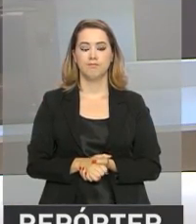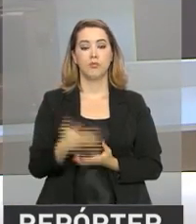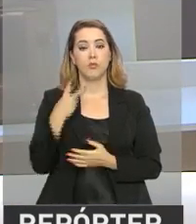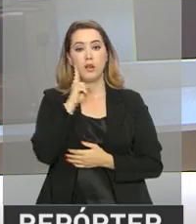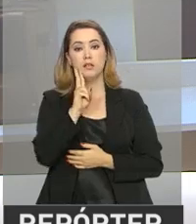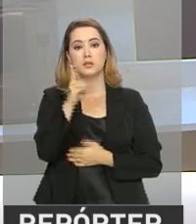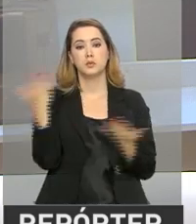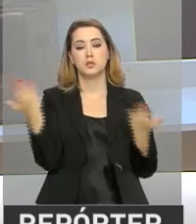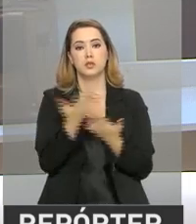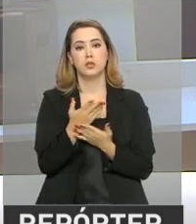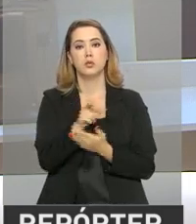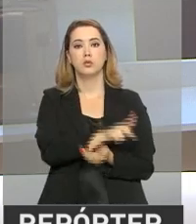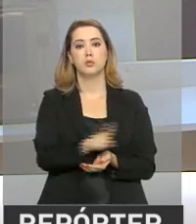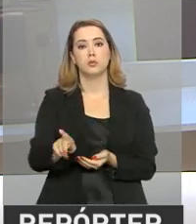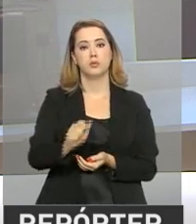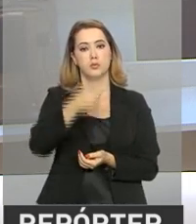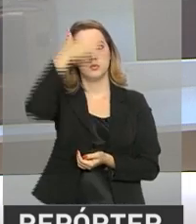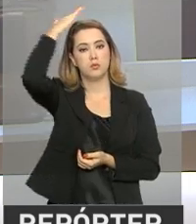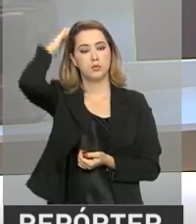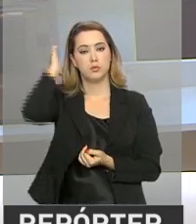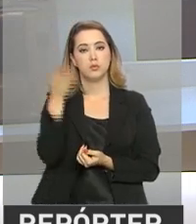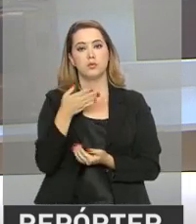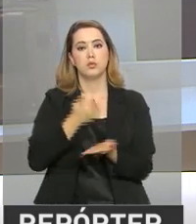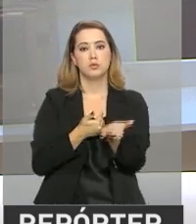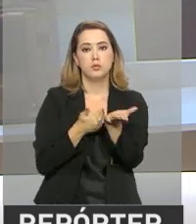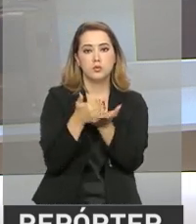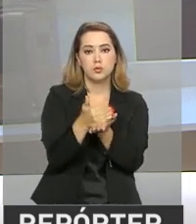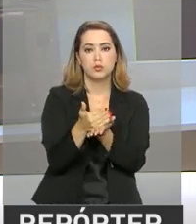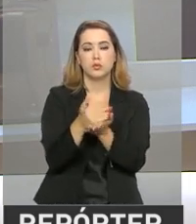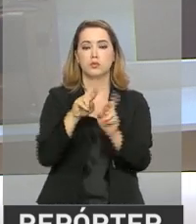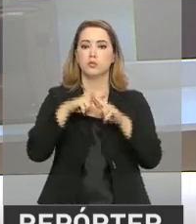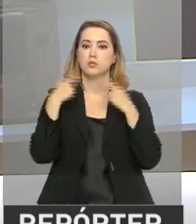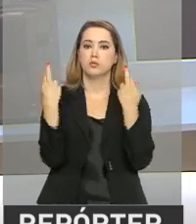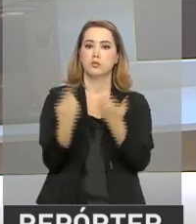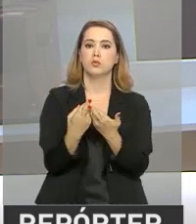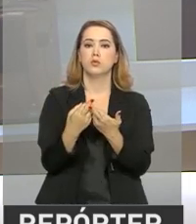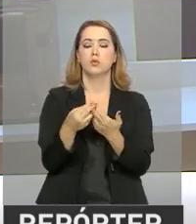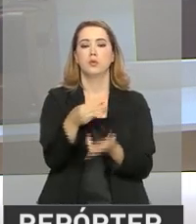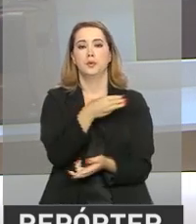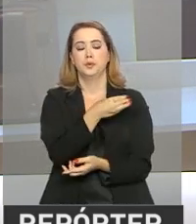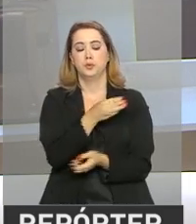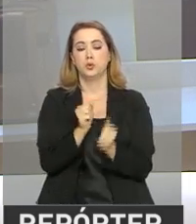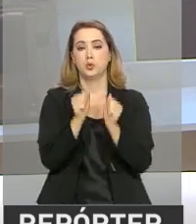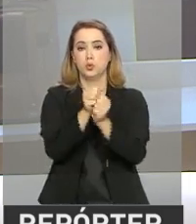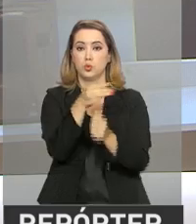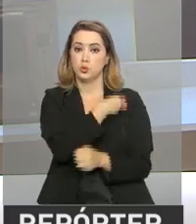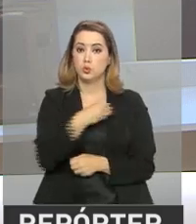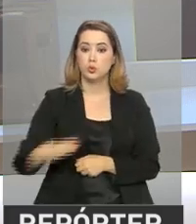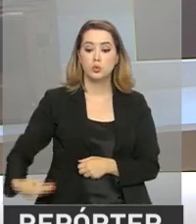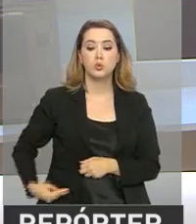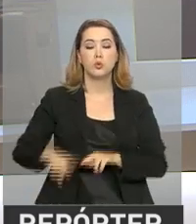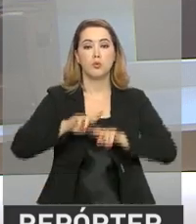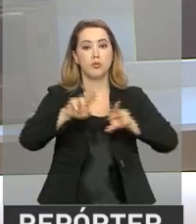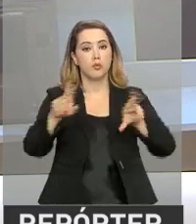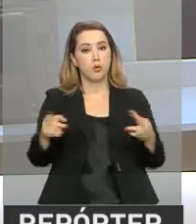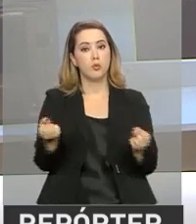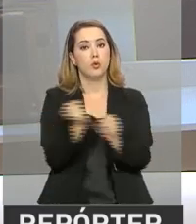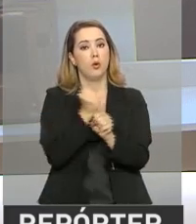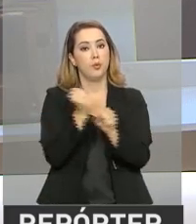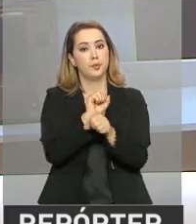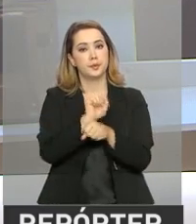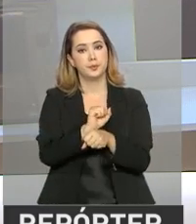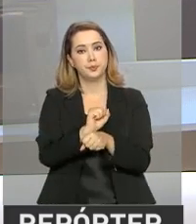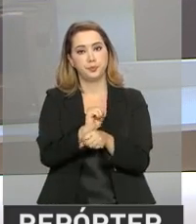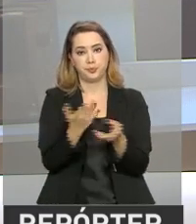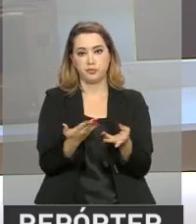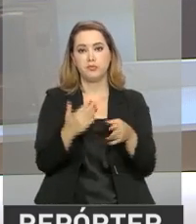Ouvimos aí, então, o pronunciamento do presidente Michel Temer no início da reunião com ministros de Estado sobre obras inacabadas. Segundo